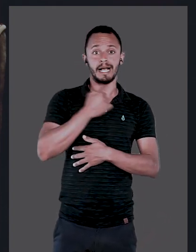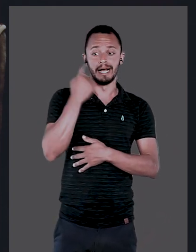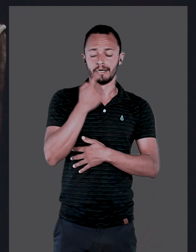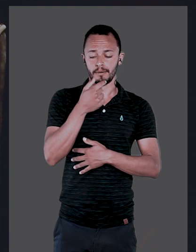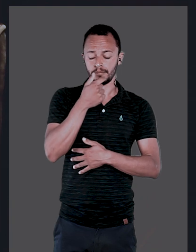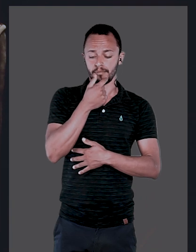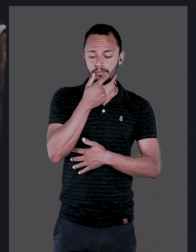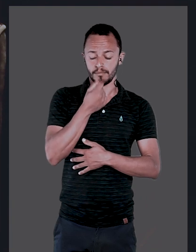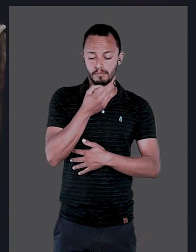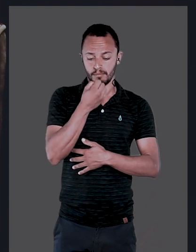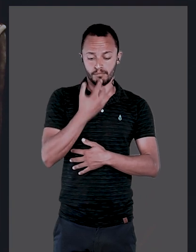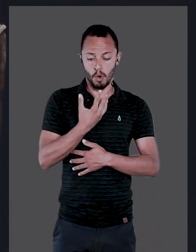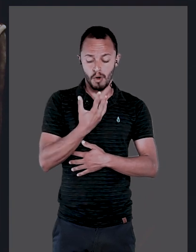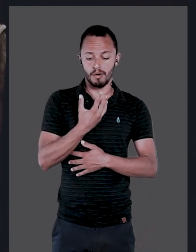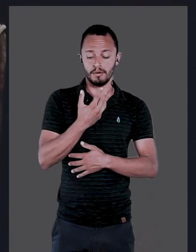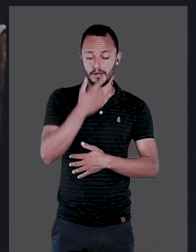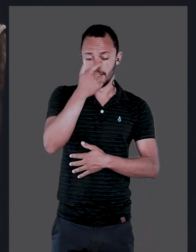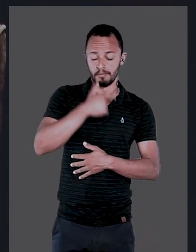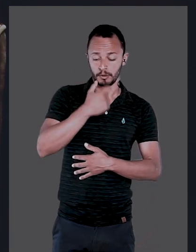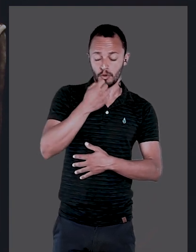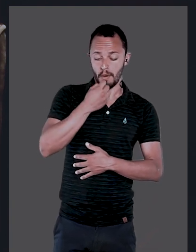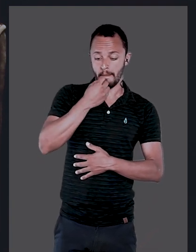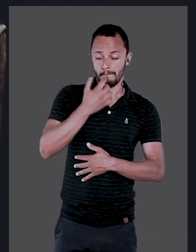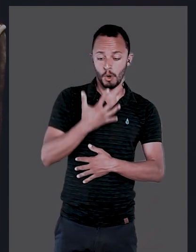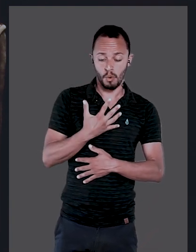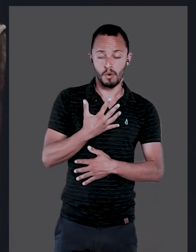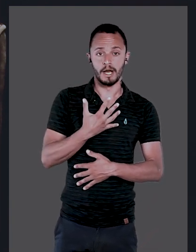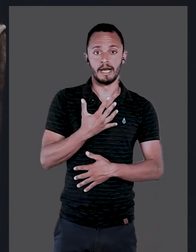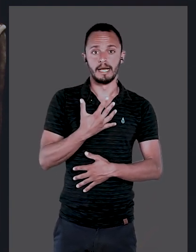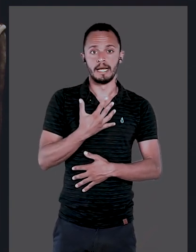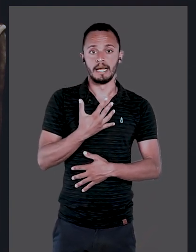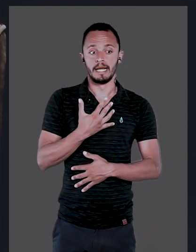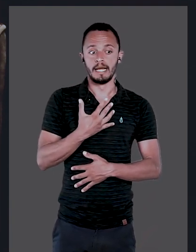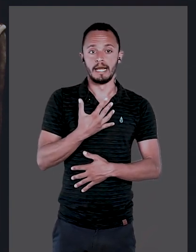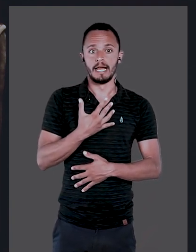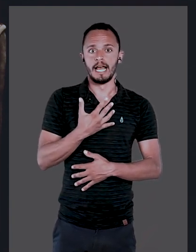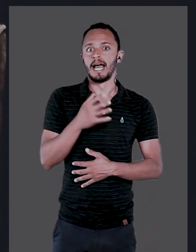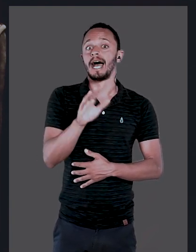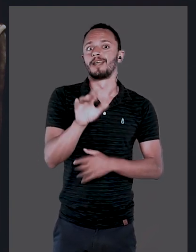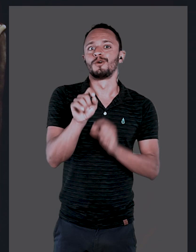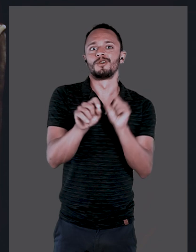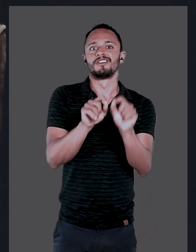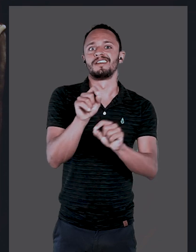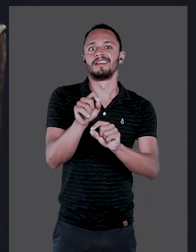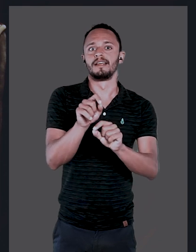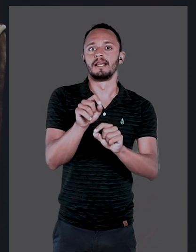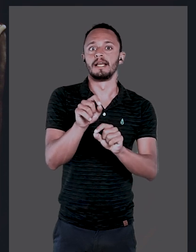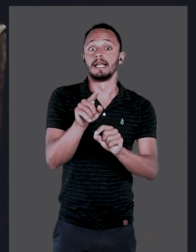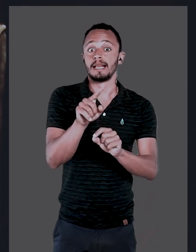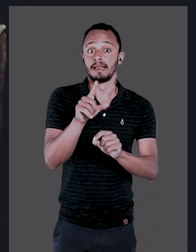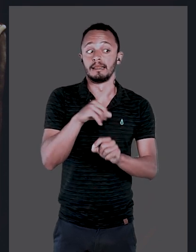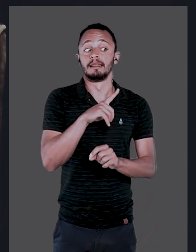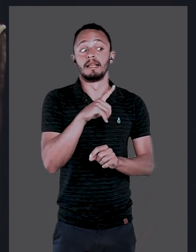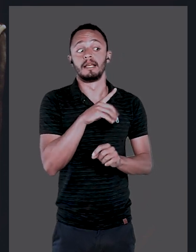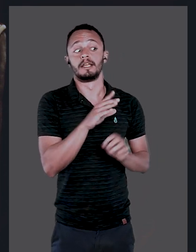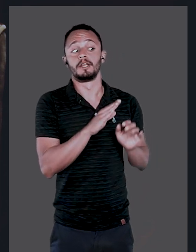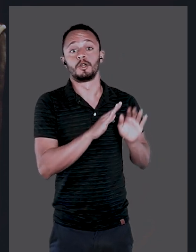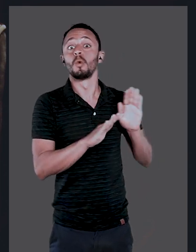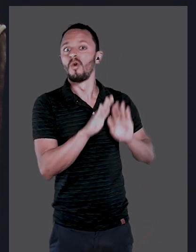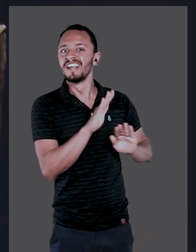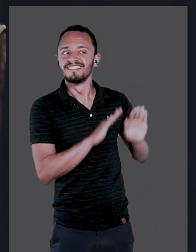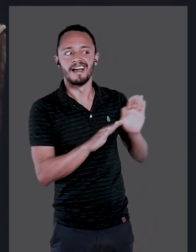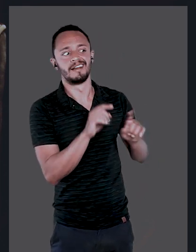eu tivesse cara de boa pessoa, ou exatamente por eu ter cara de boa pessoa, alguma coisa tinha de ter muito errada.